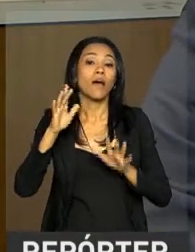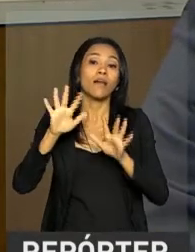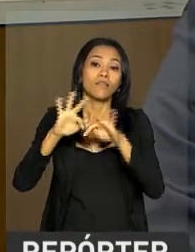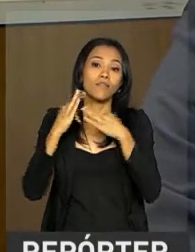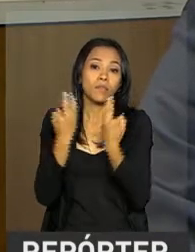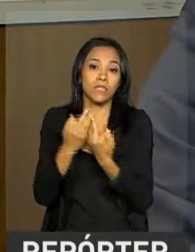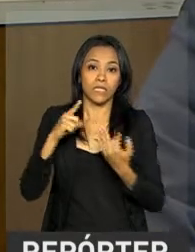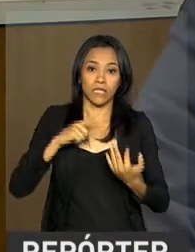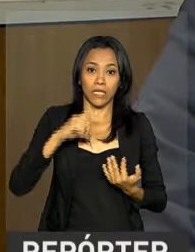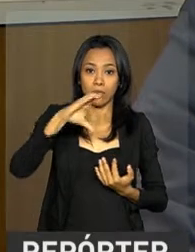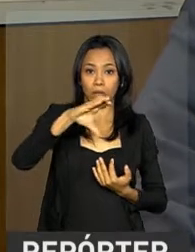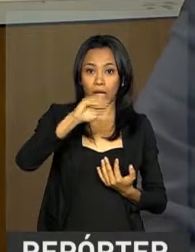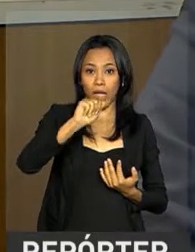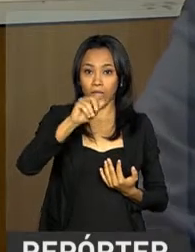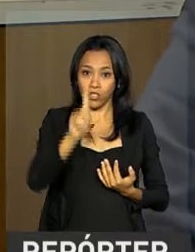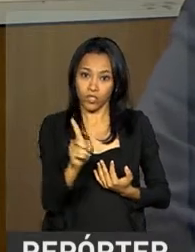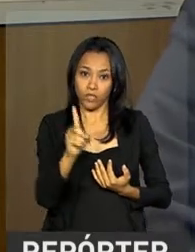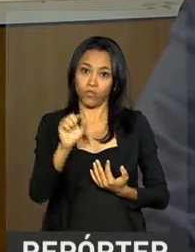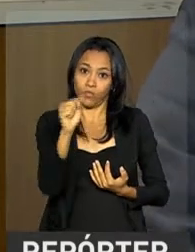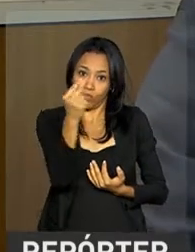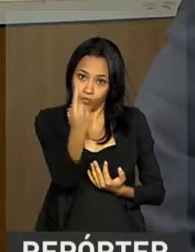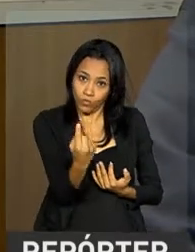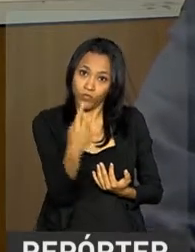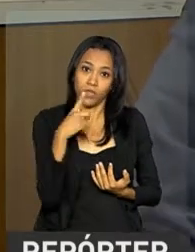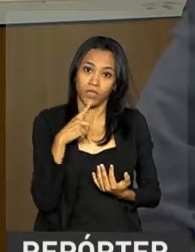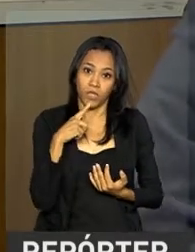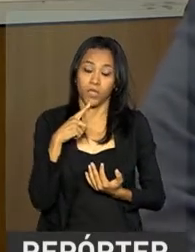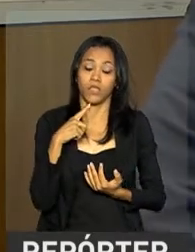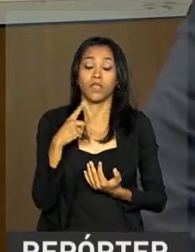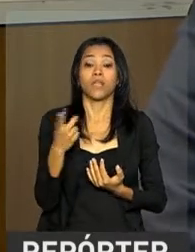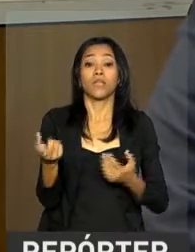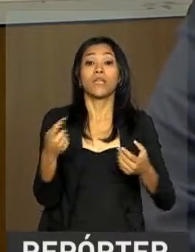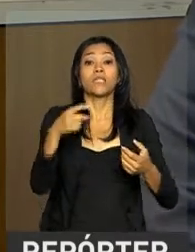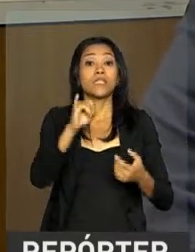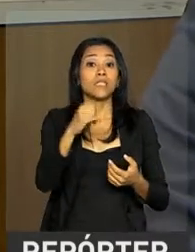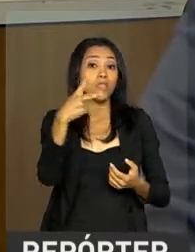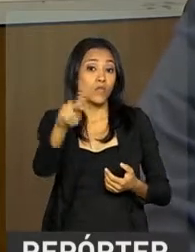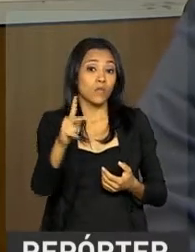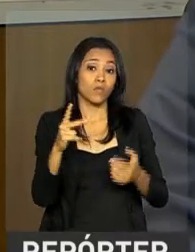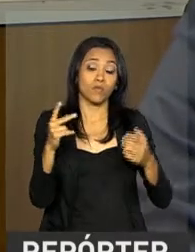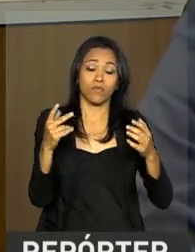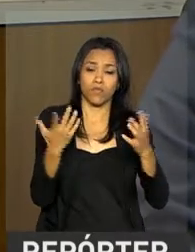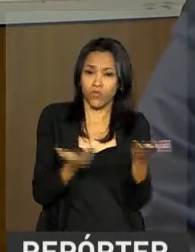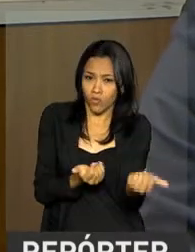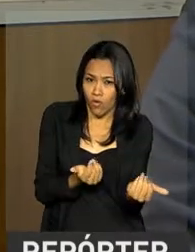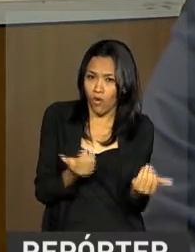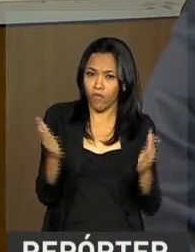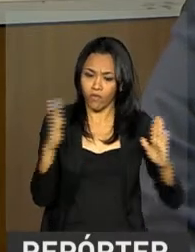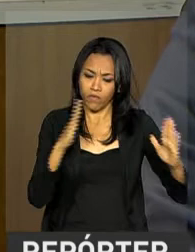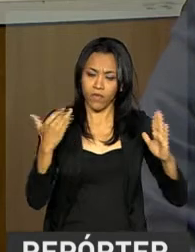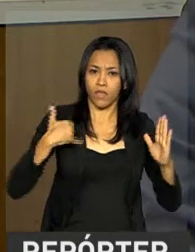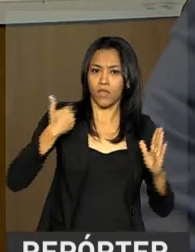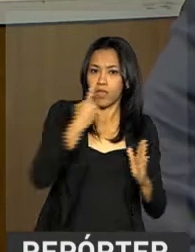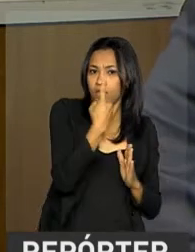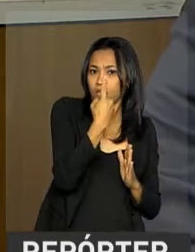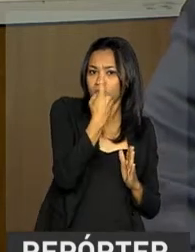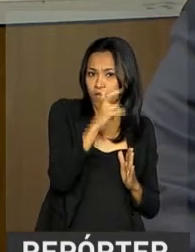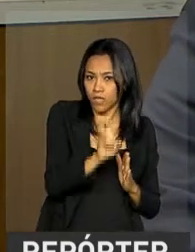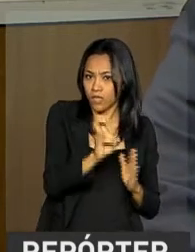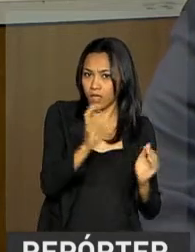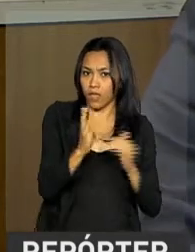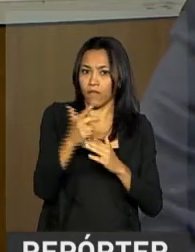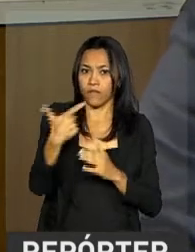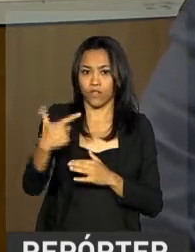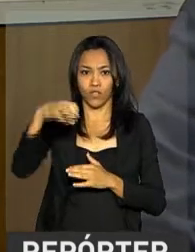já tem algum programa social se no seu conjunto familiar tiver algum jovem nessa faixa etária de 15 a 29 anos que ele